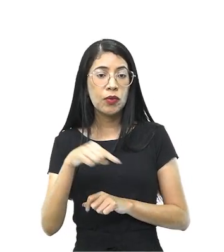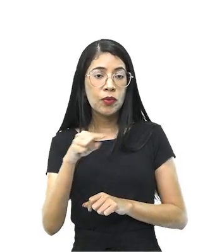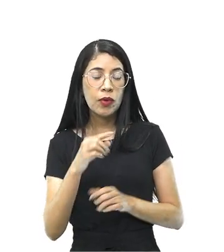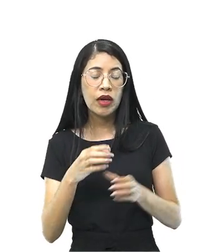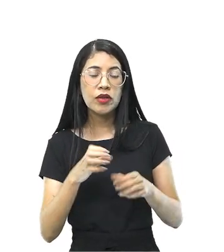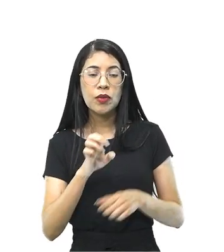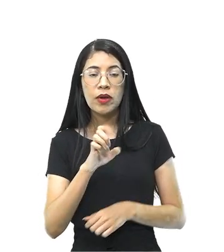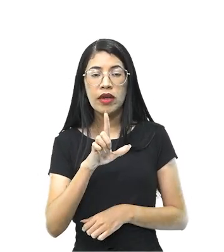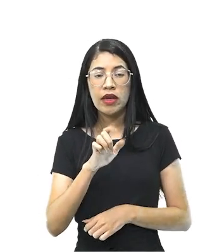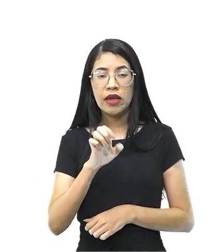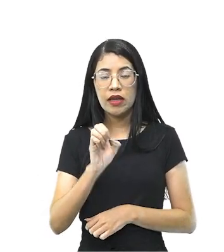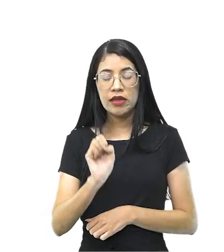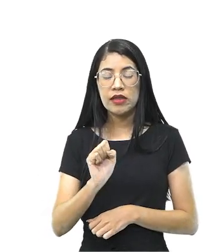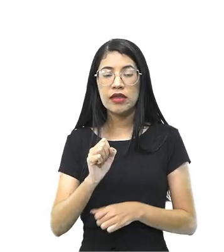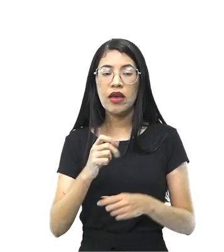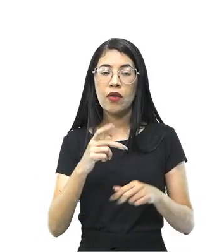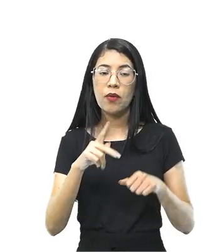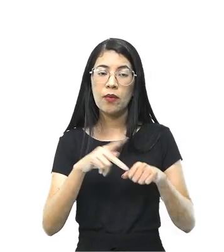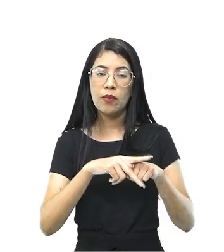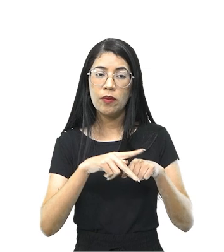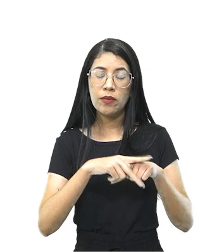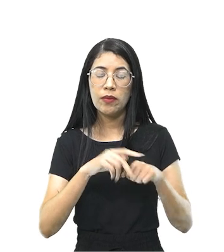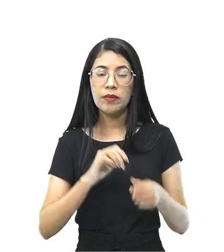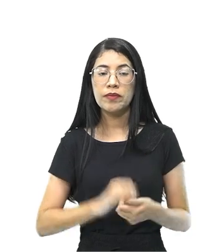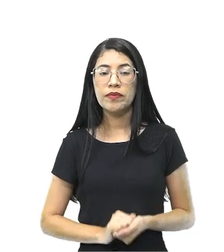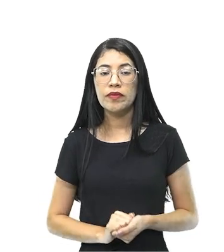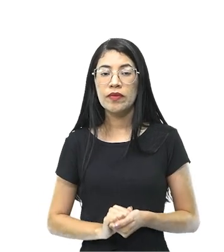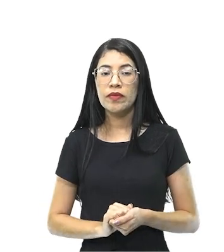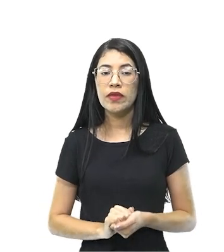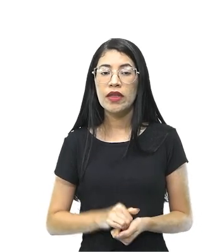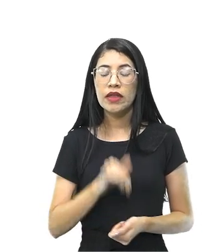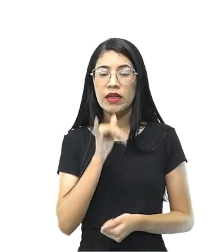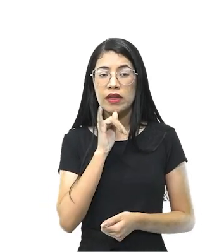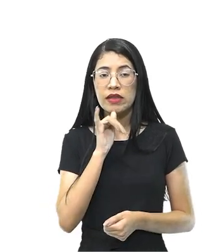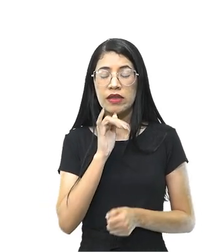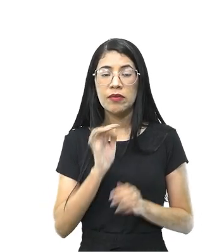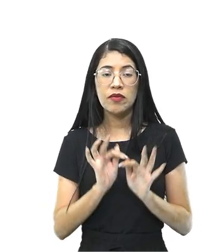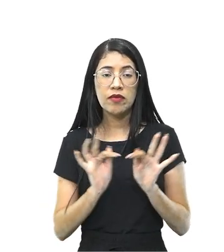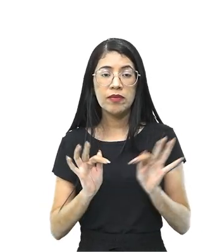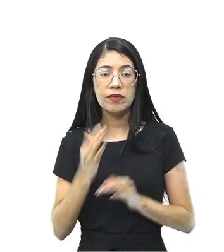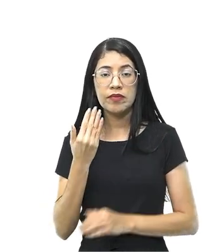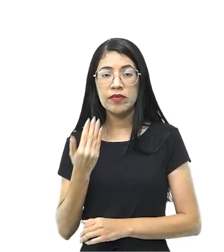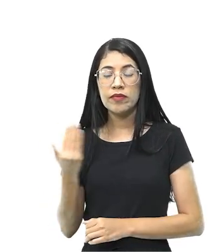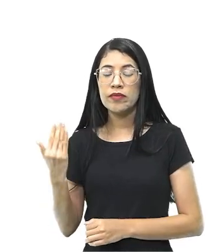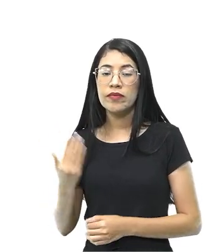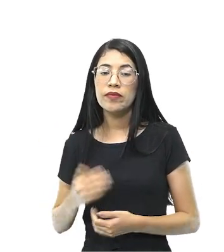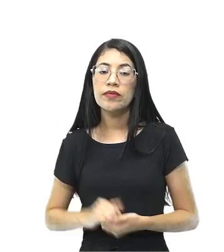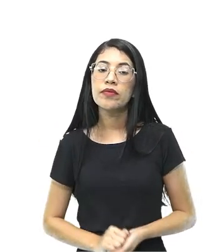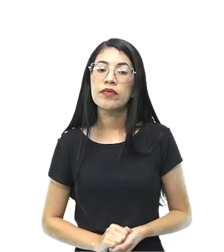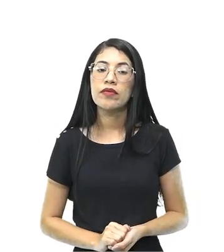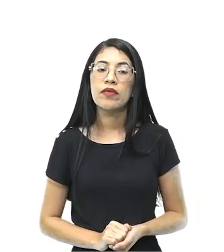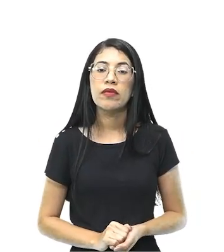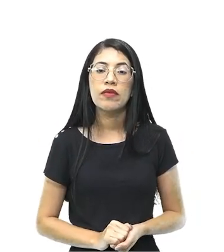nosso pronome. E, por último, eles virão por ali.